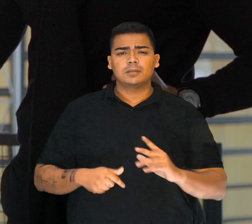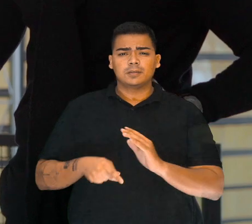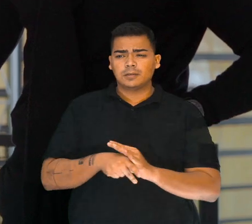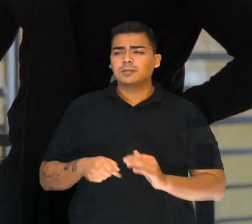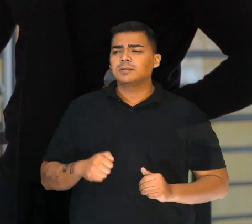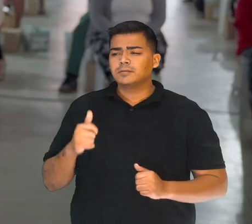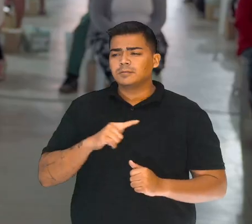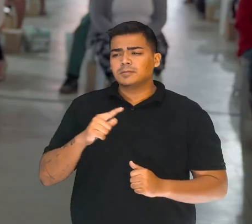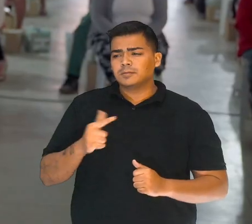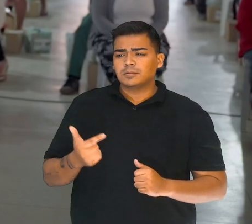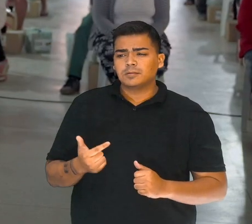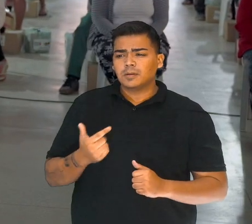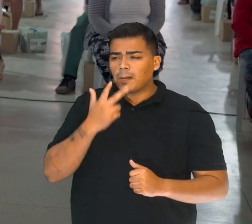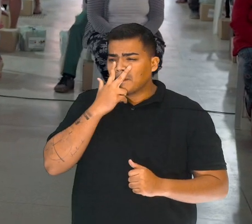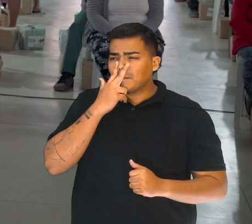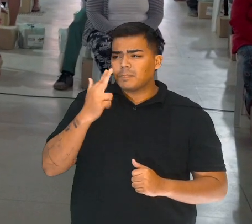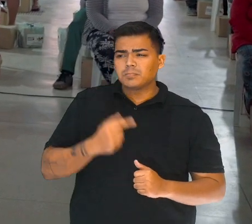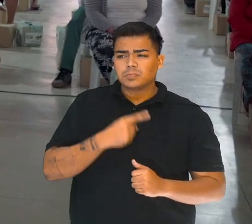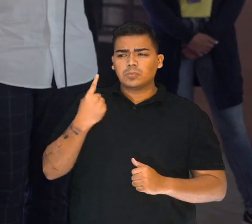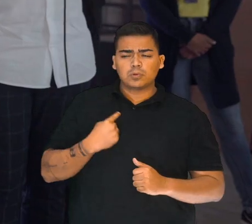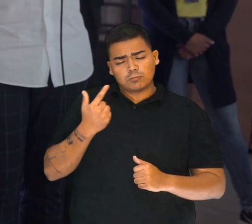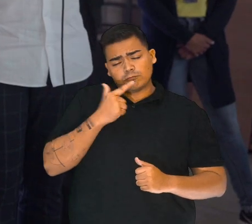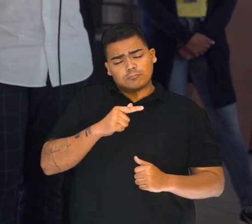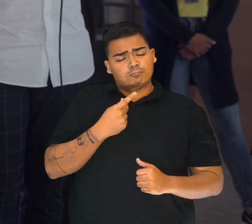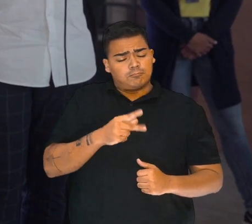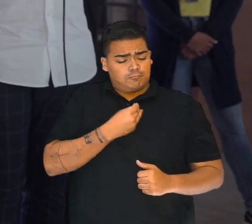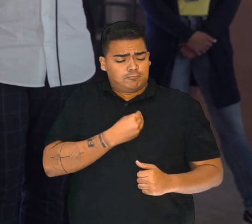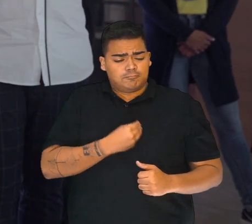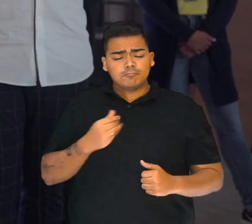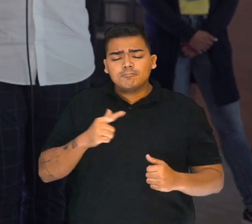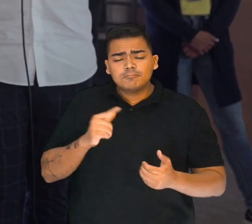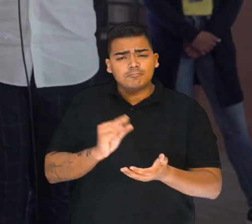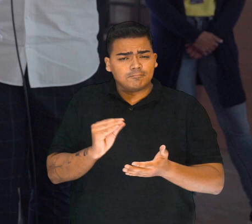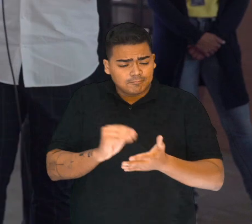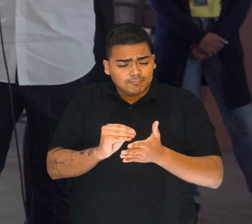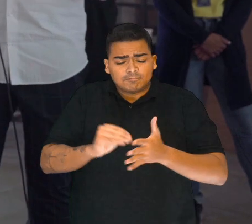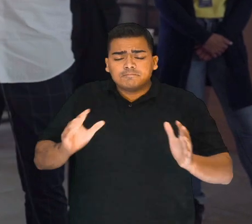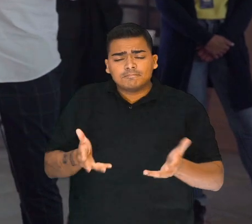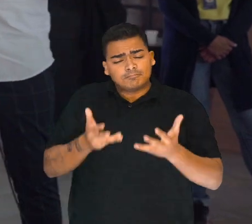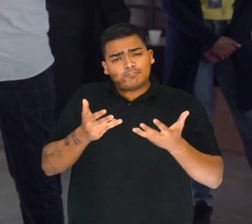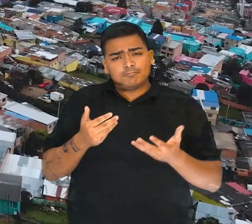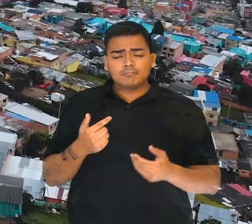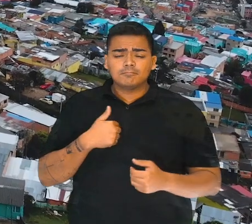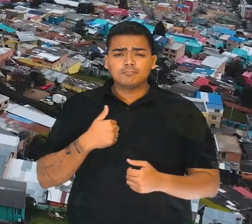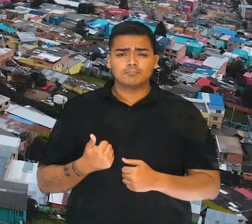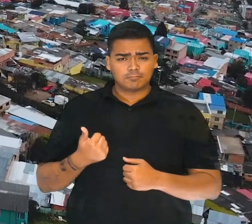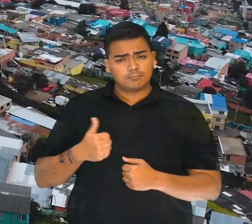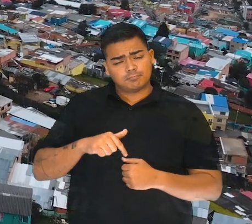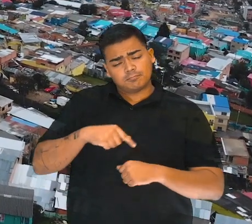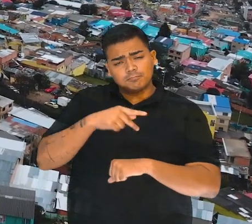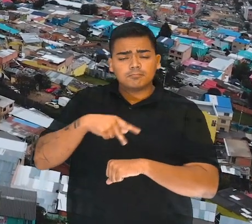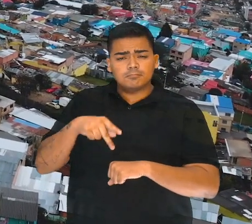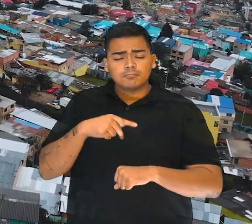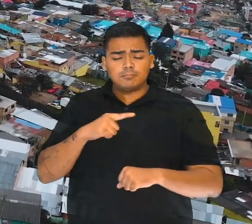de favelados querer dizer que ficar rico, quer dizer que está para prosperar, que dá para transformar a sua vida. Eu já estive em 14 países. Medellín